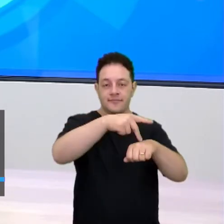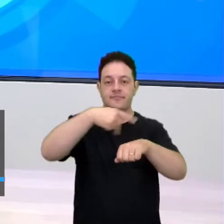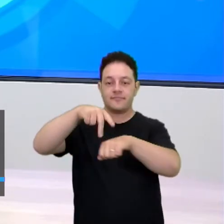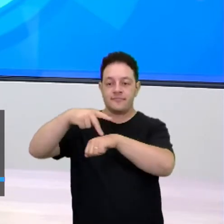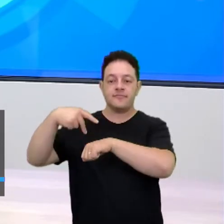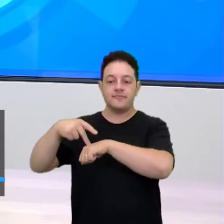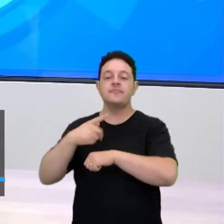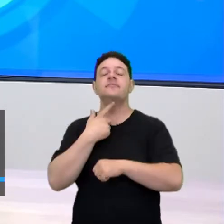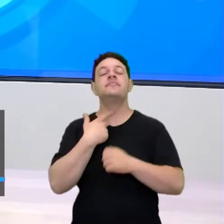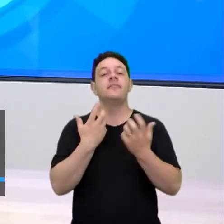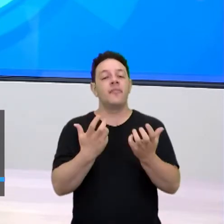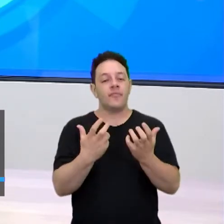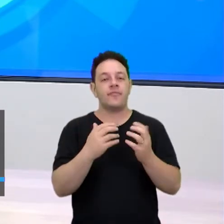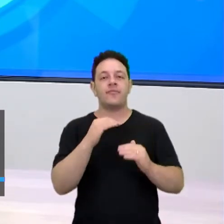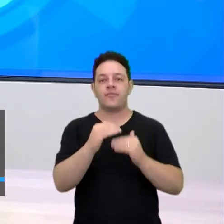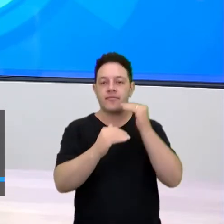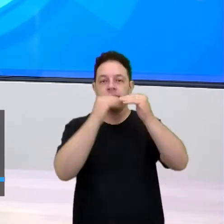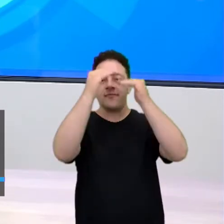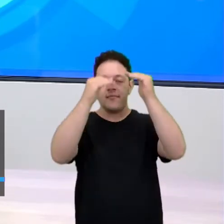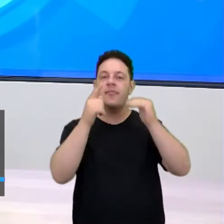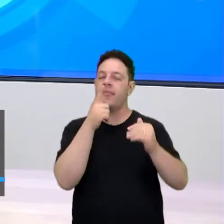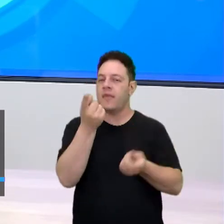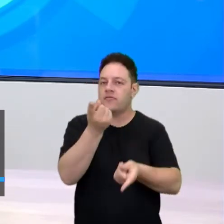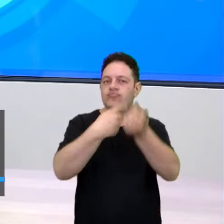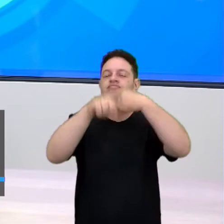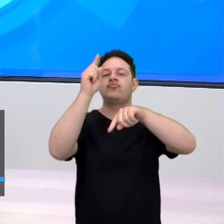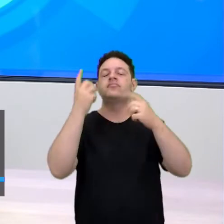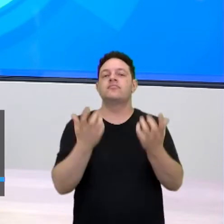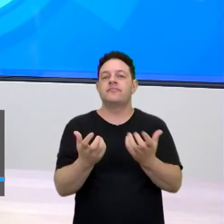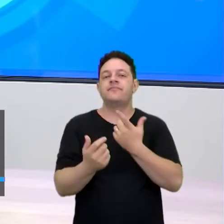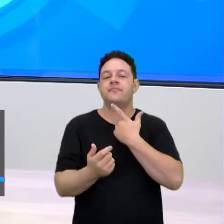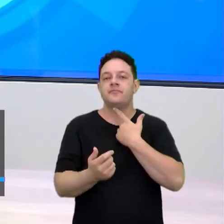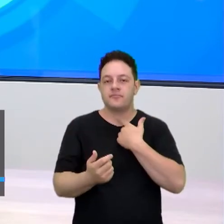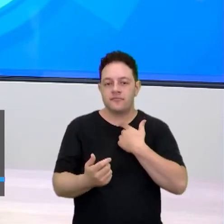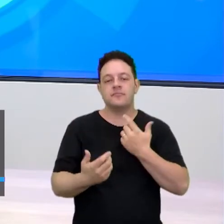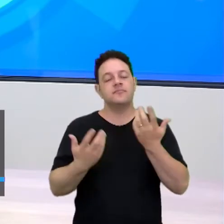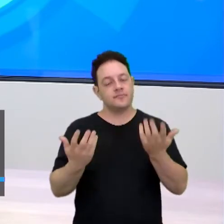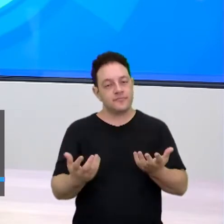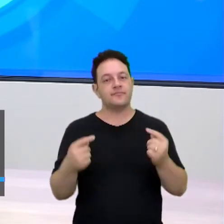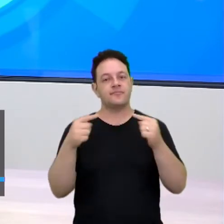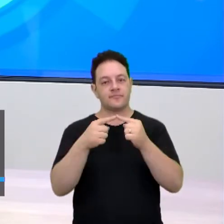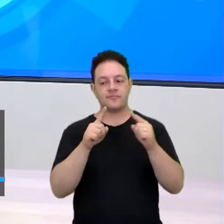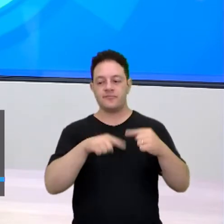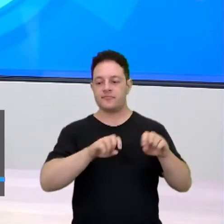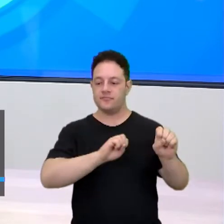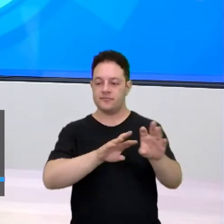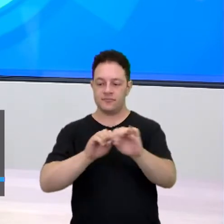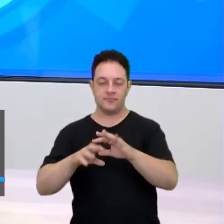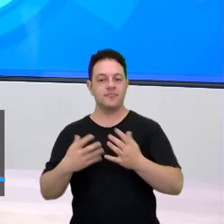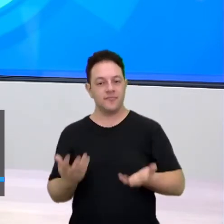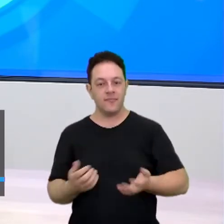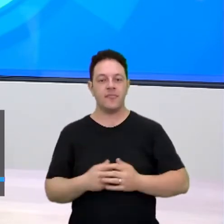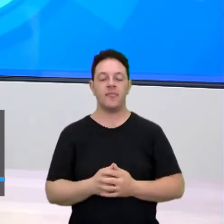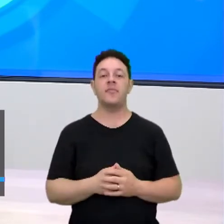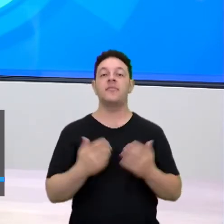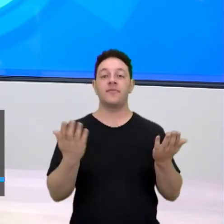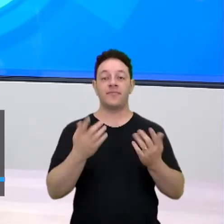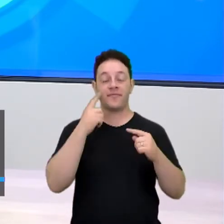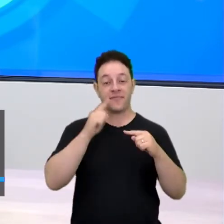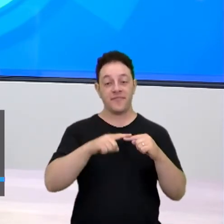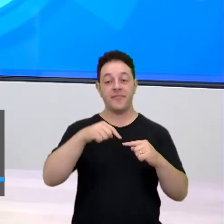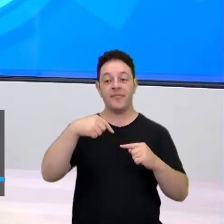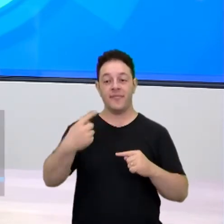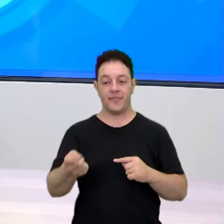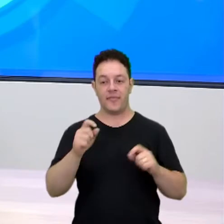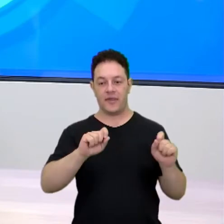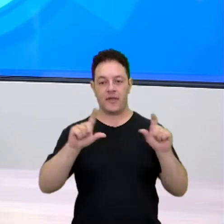aí um país desenvolvido, ele começa principalmente na educação, tá certo? Nós vamos lá para o